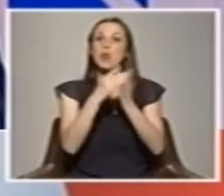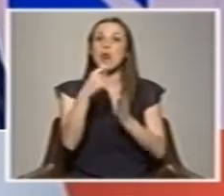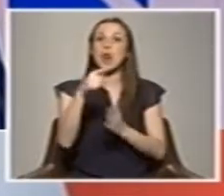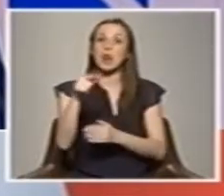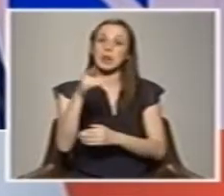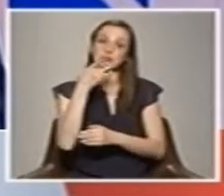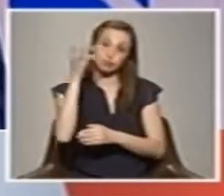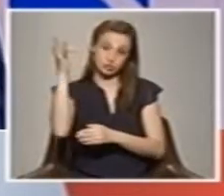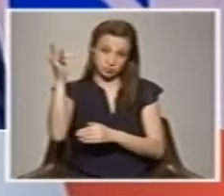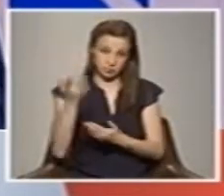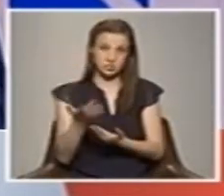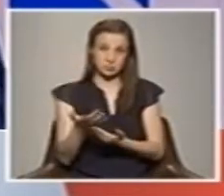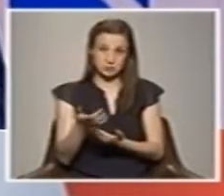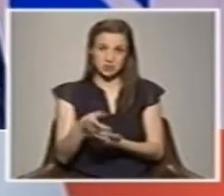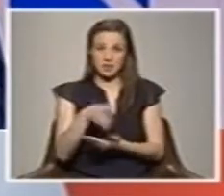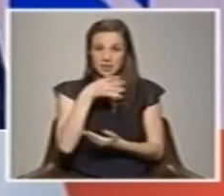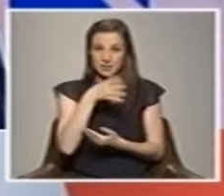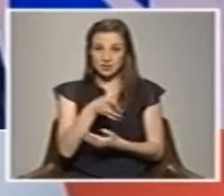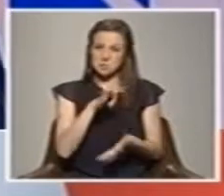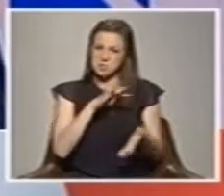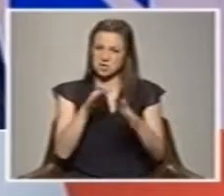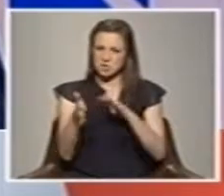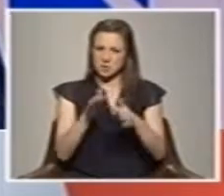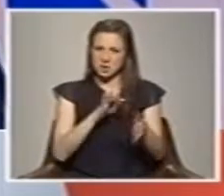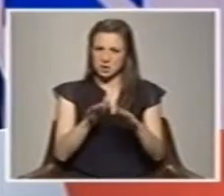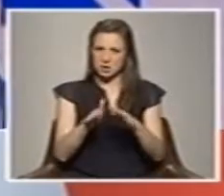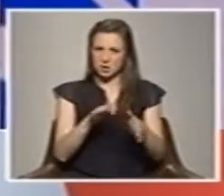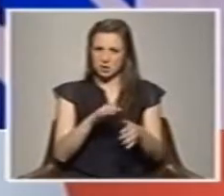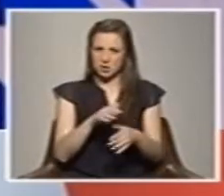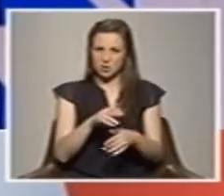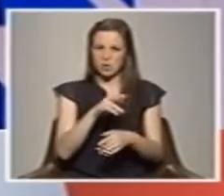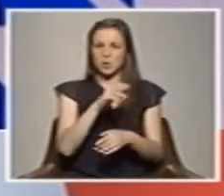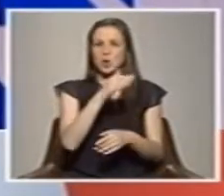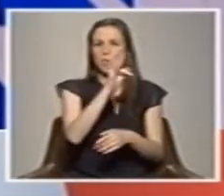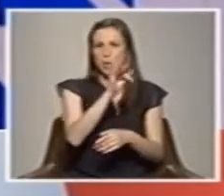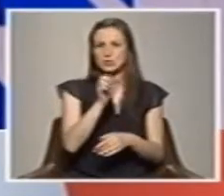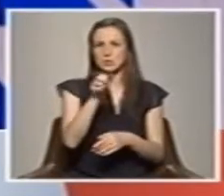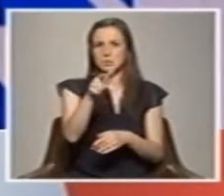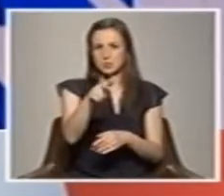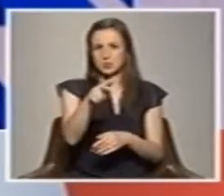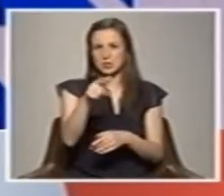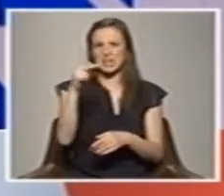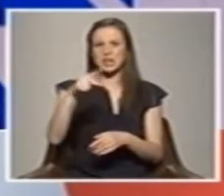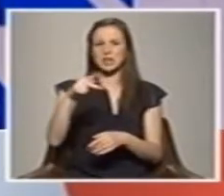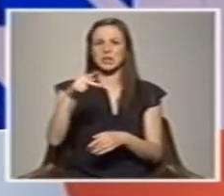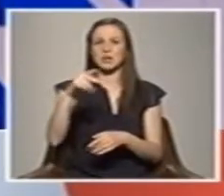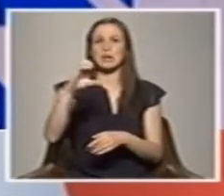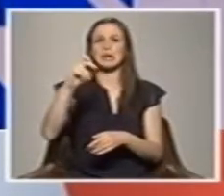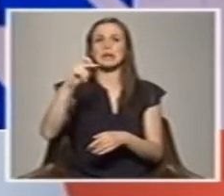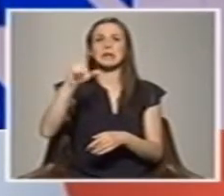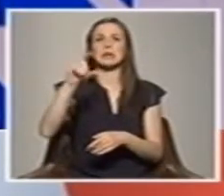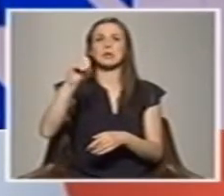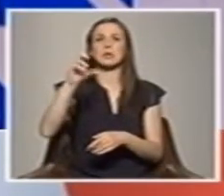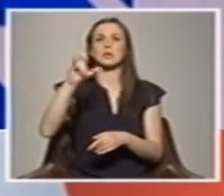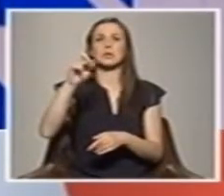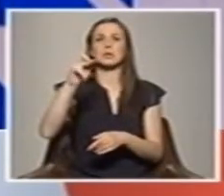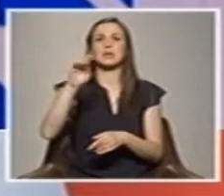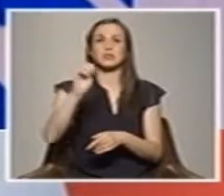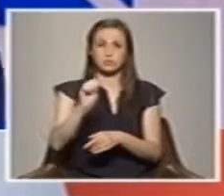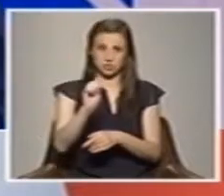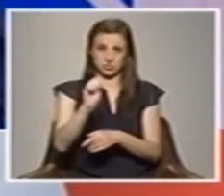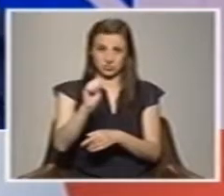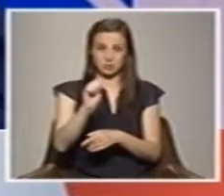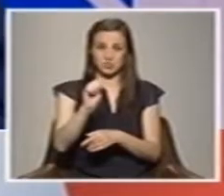internacional dizem mais ou menos que por cada cerca de 4.600 quilocalorias que são produzidas, apenas cerca